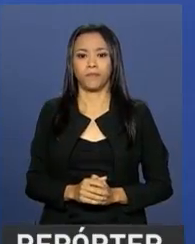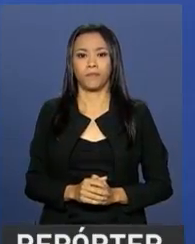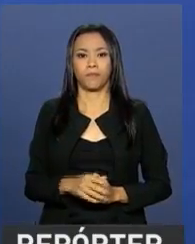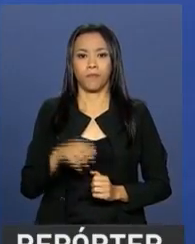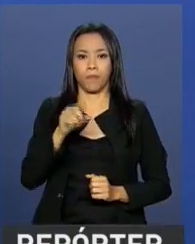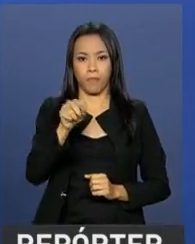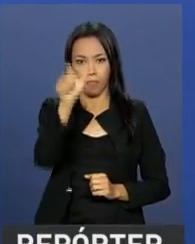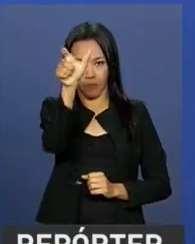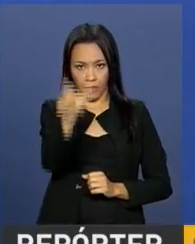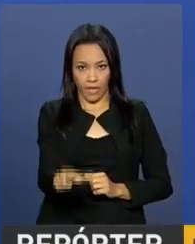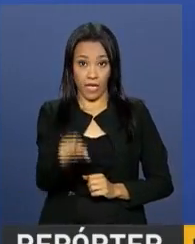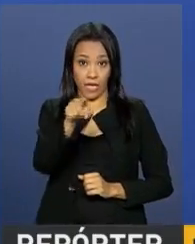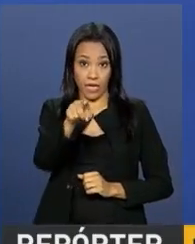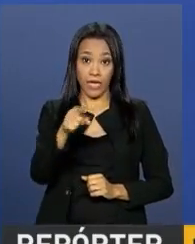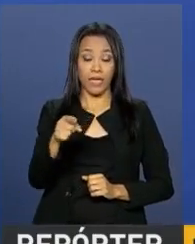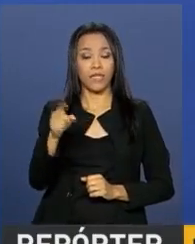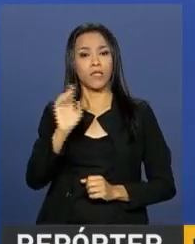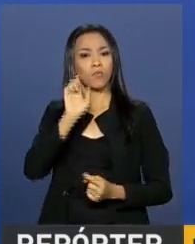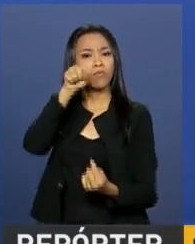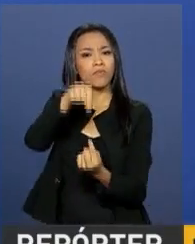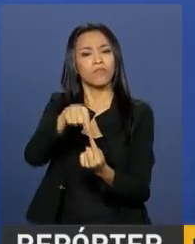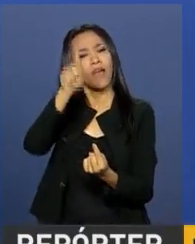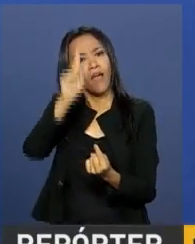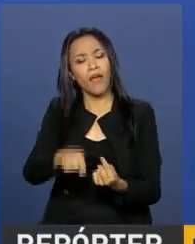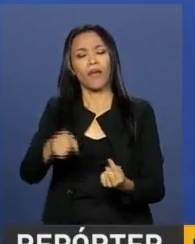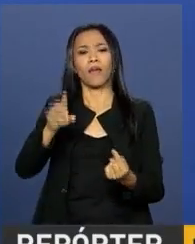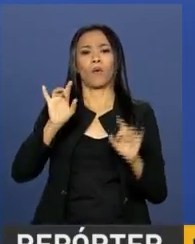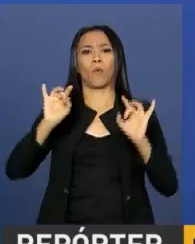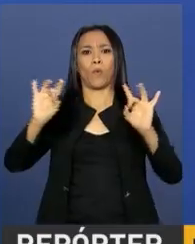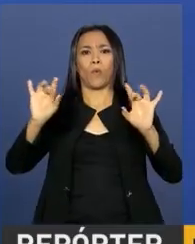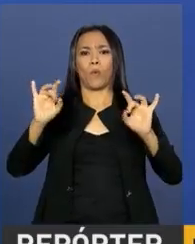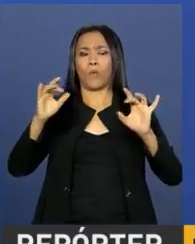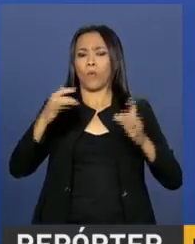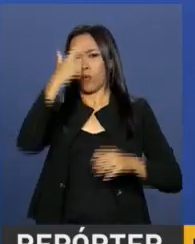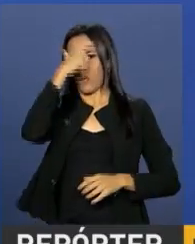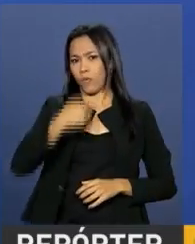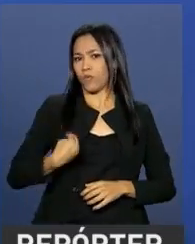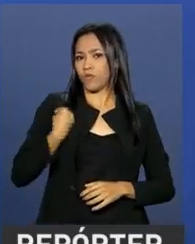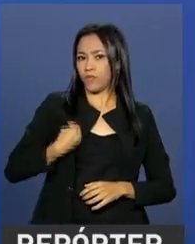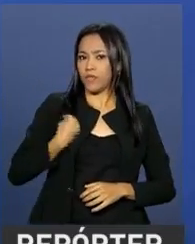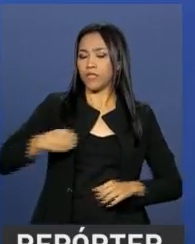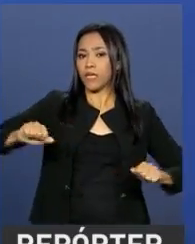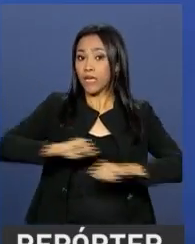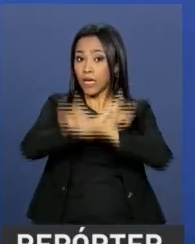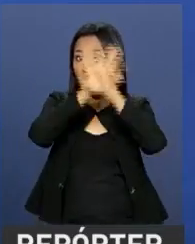O princípio é mais qualidade de vida, transparência para os novos critérios.